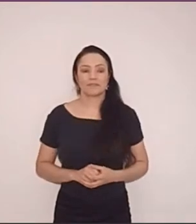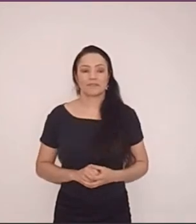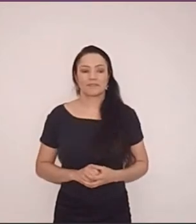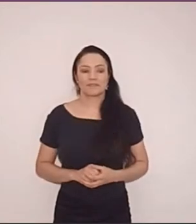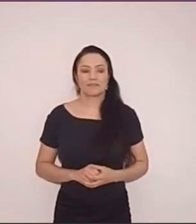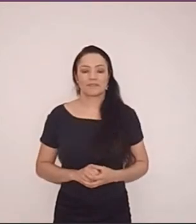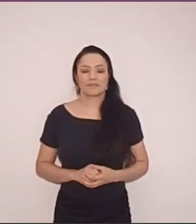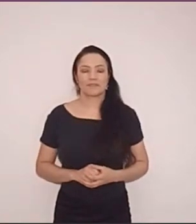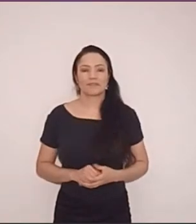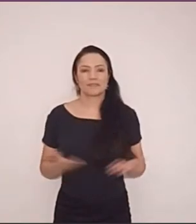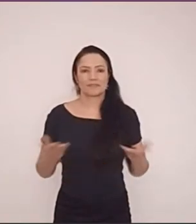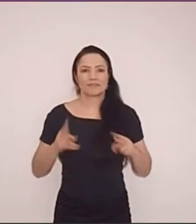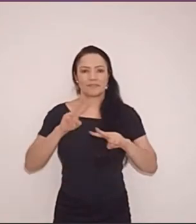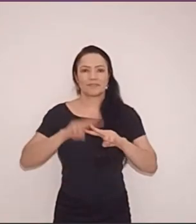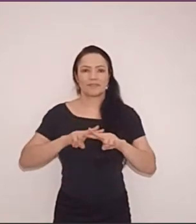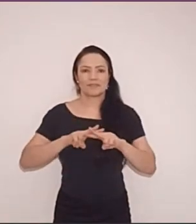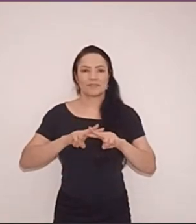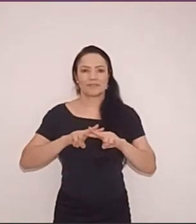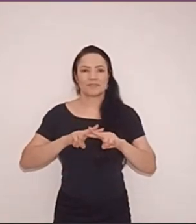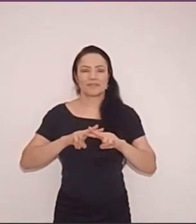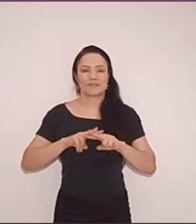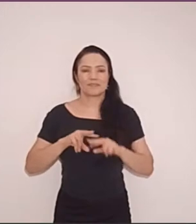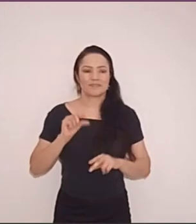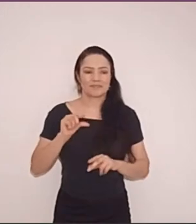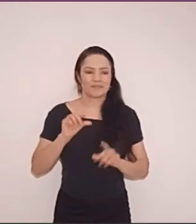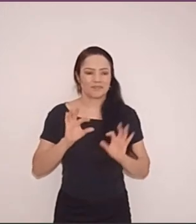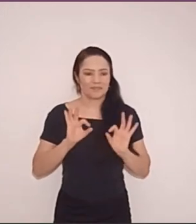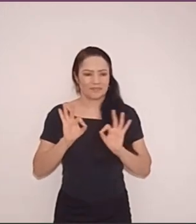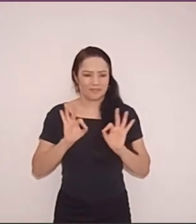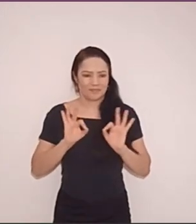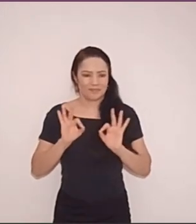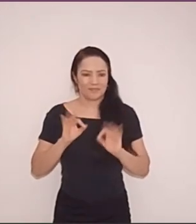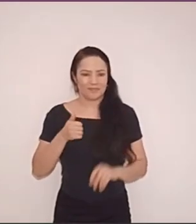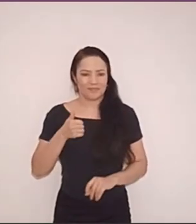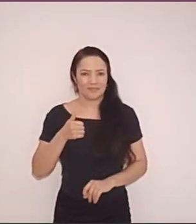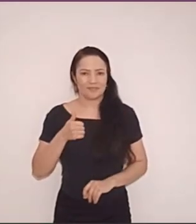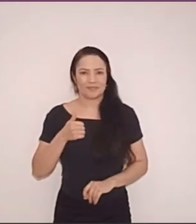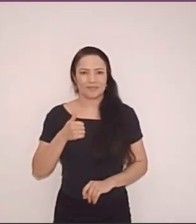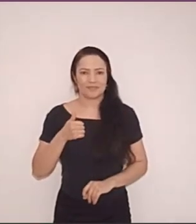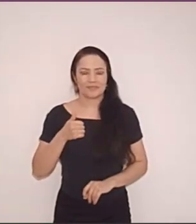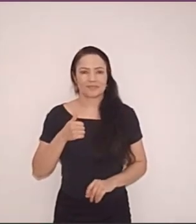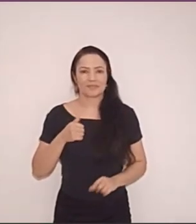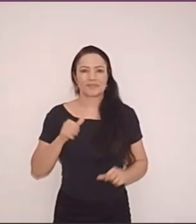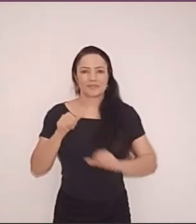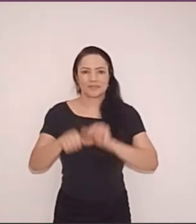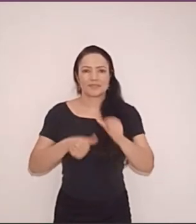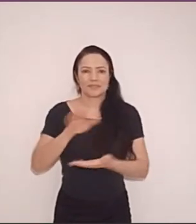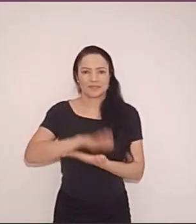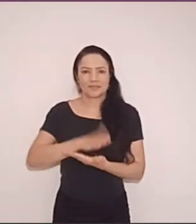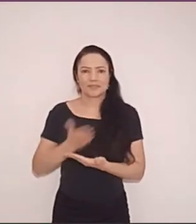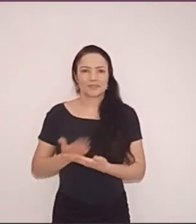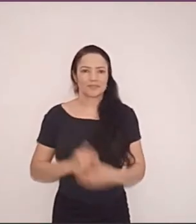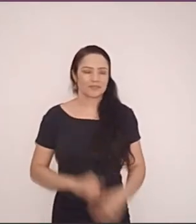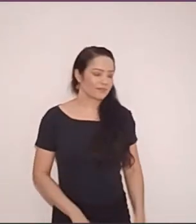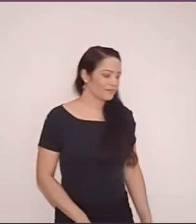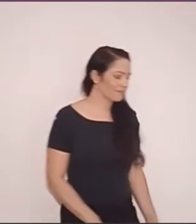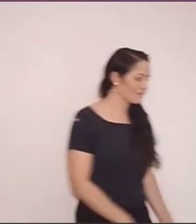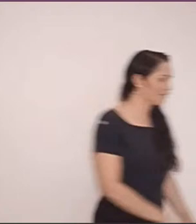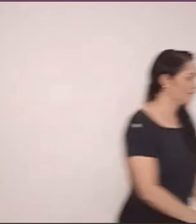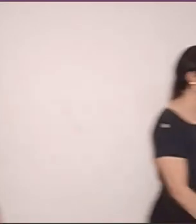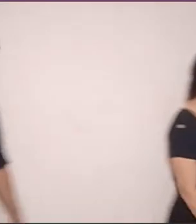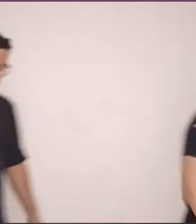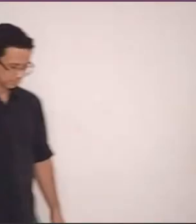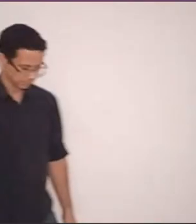já era agora tá na forma de ocupar um território Nogueira vou pedir gentilmente